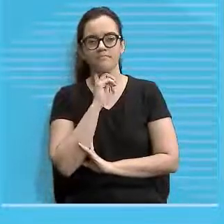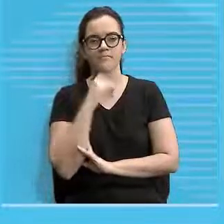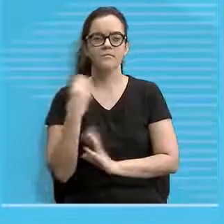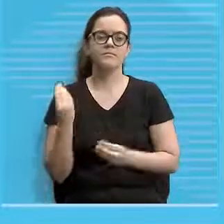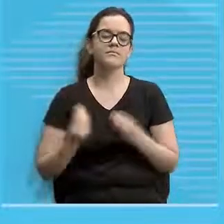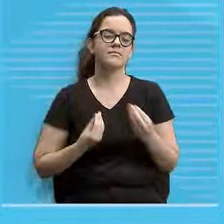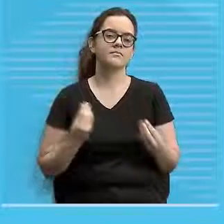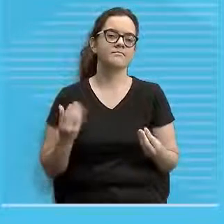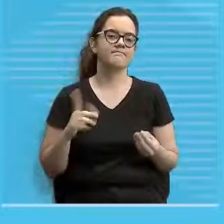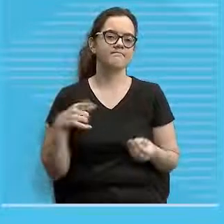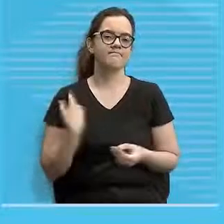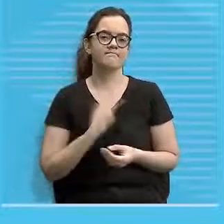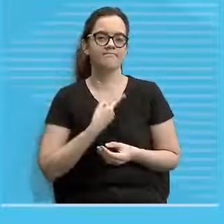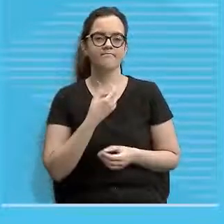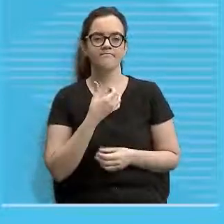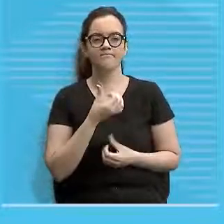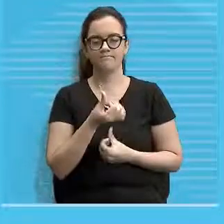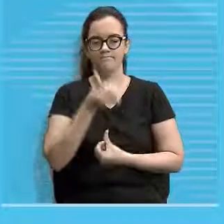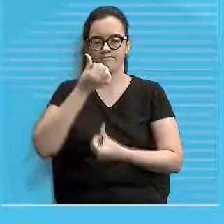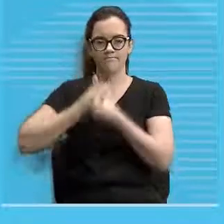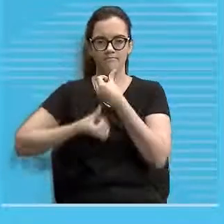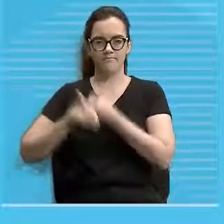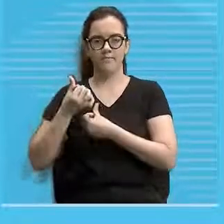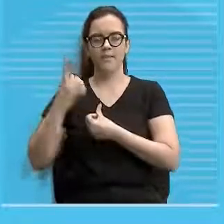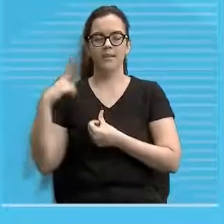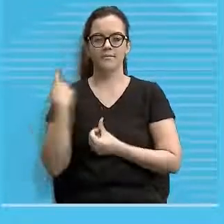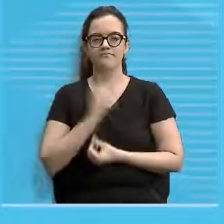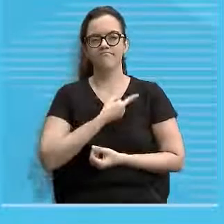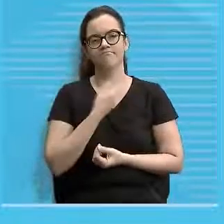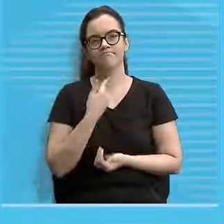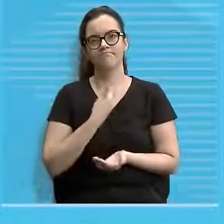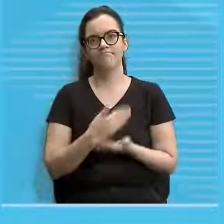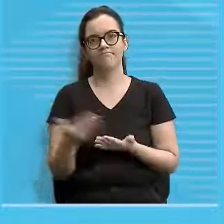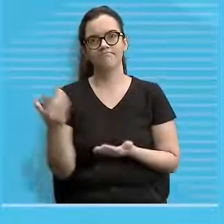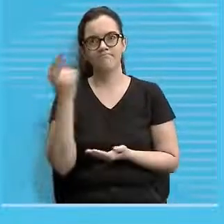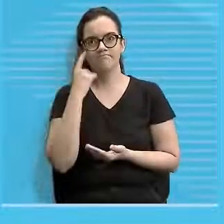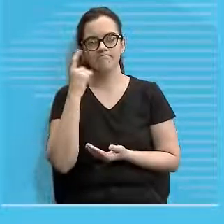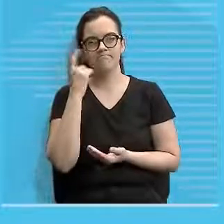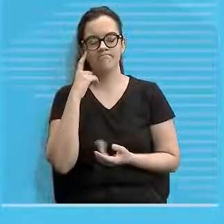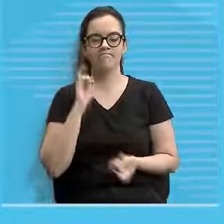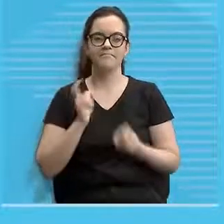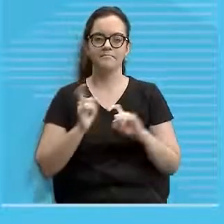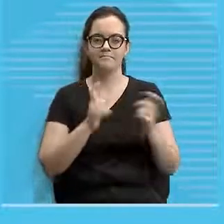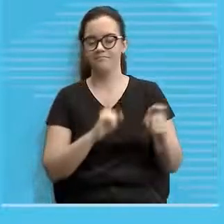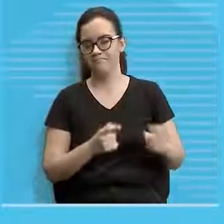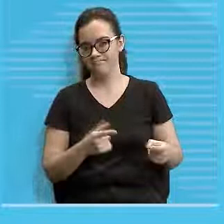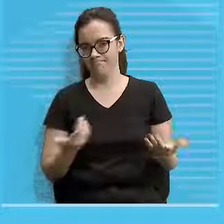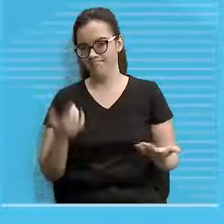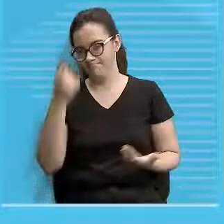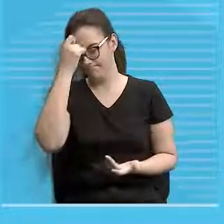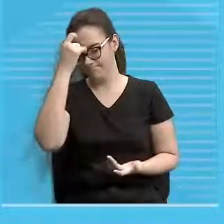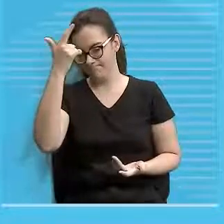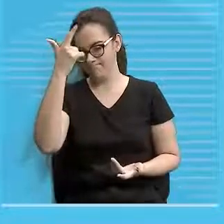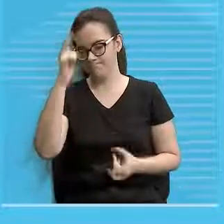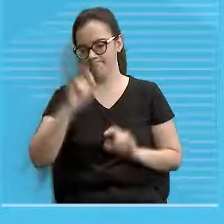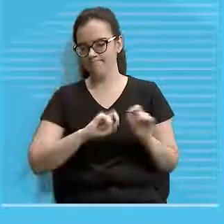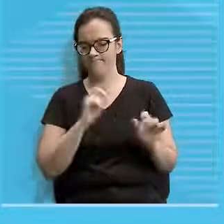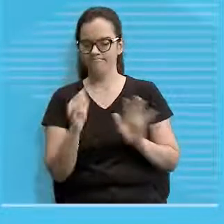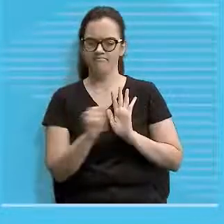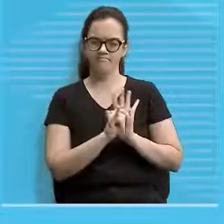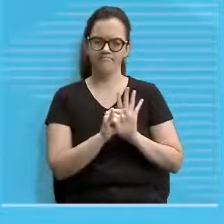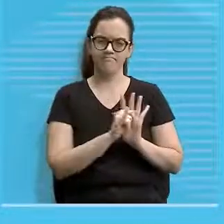gente falou nosso primeiro semestre inteiro, né? A gente discutiu muito essa ideia da identidade,